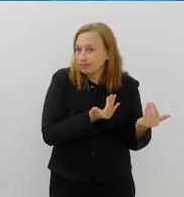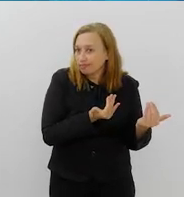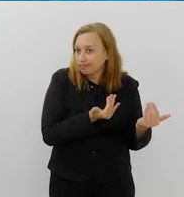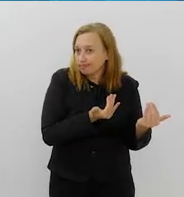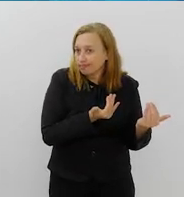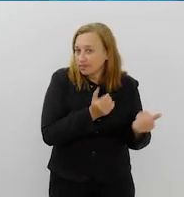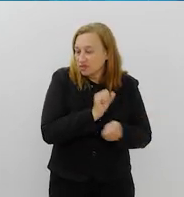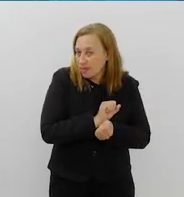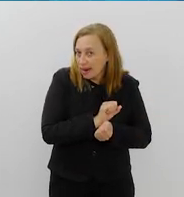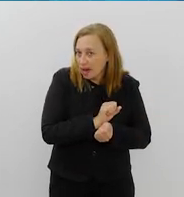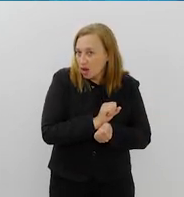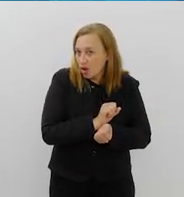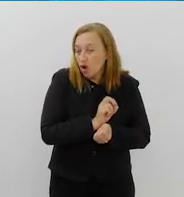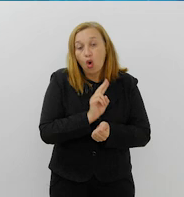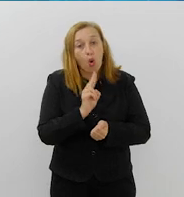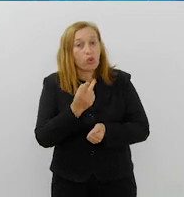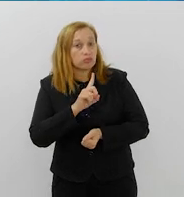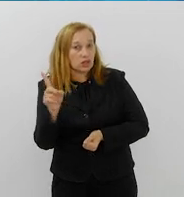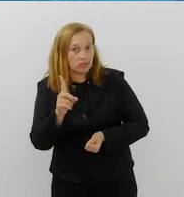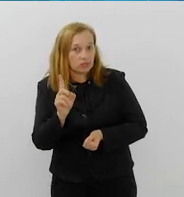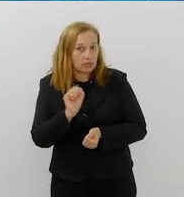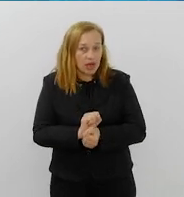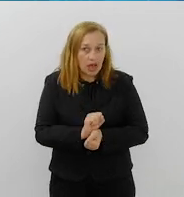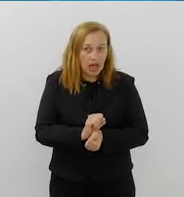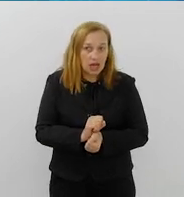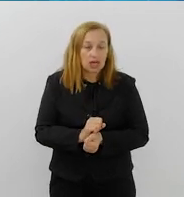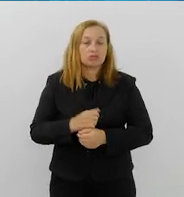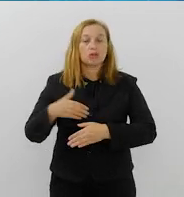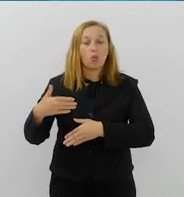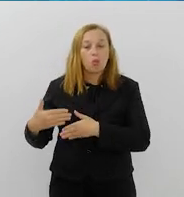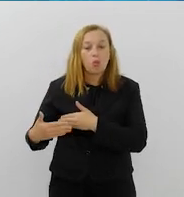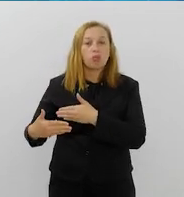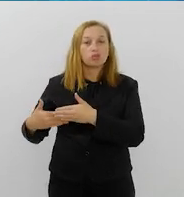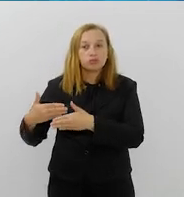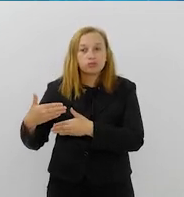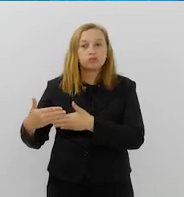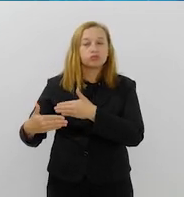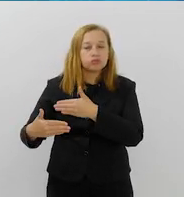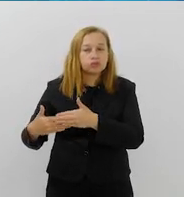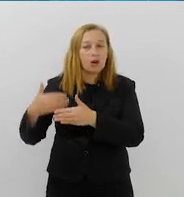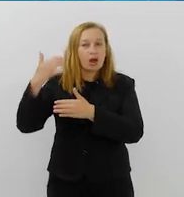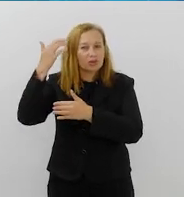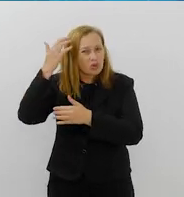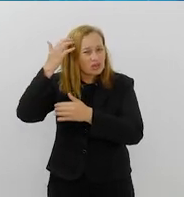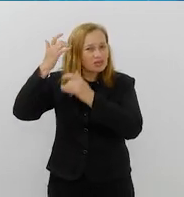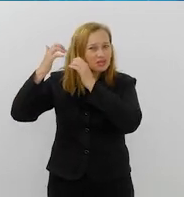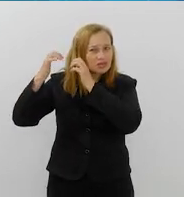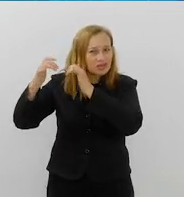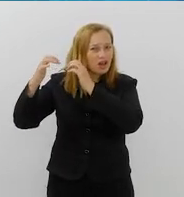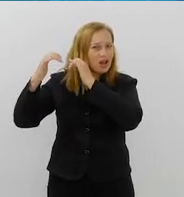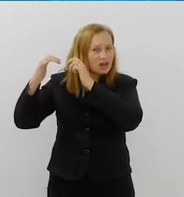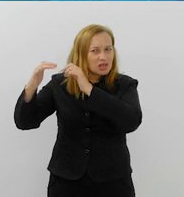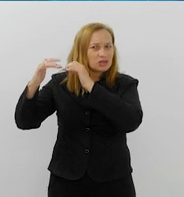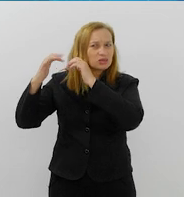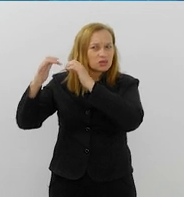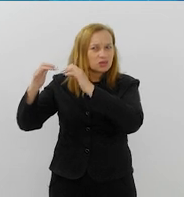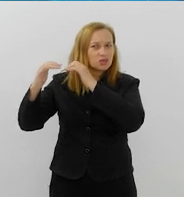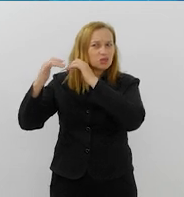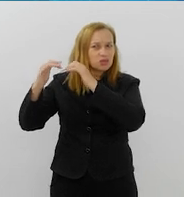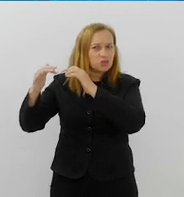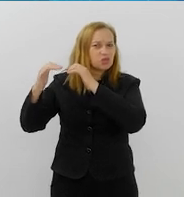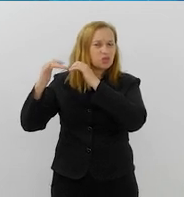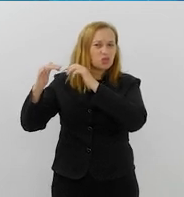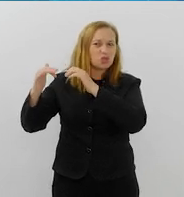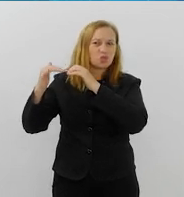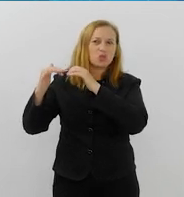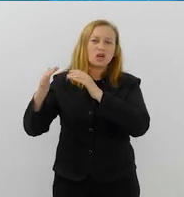jovem de parar ou não parar. Existe um processo, a gente tem na nossa cabeça, no nosso